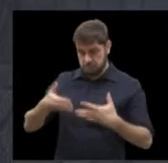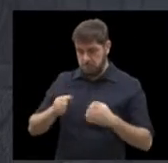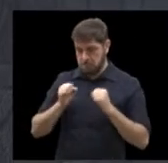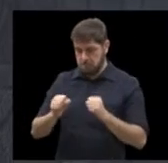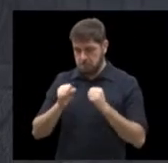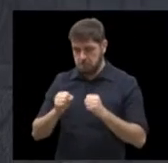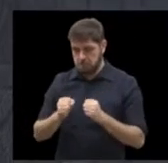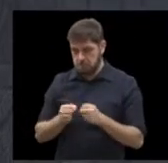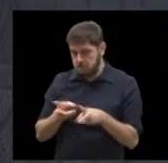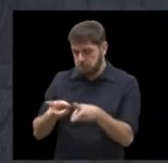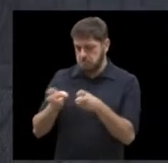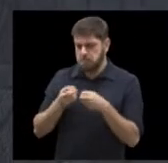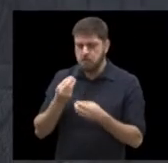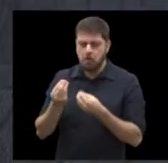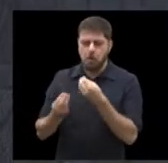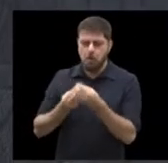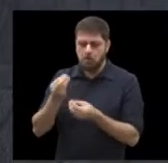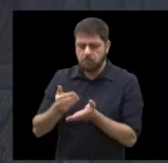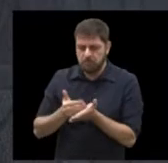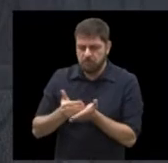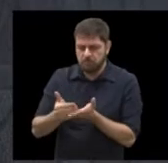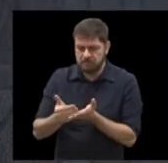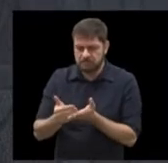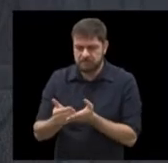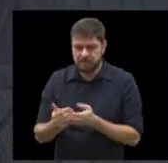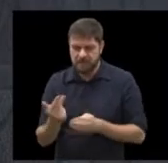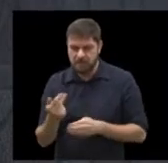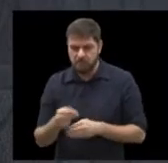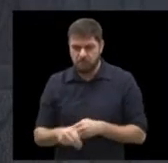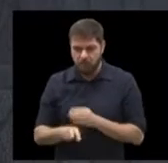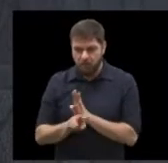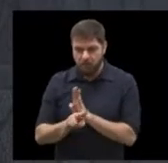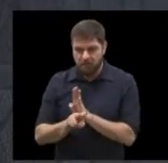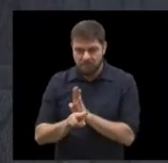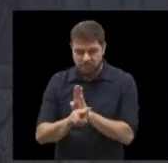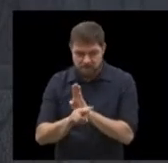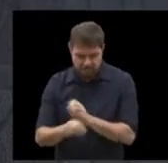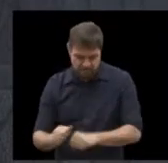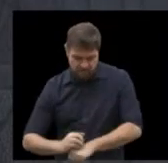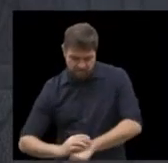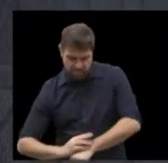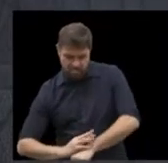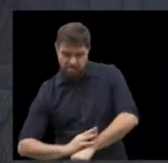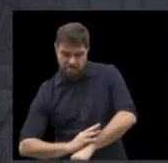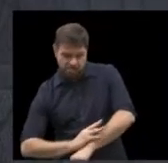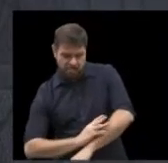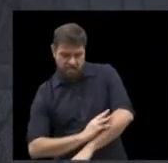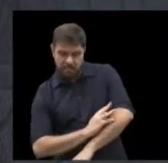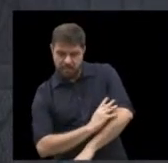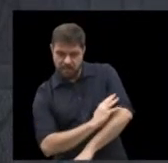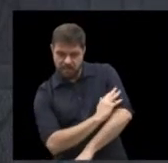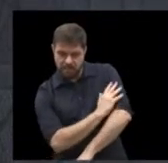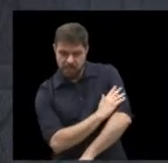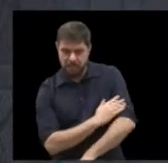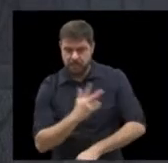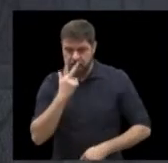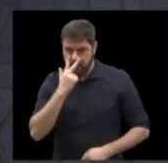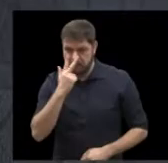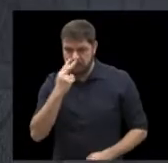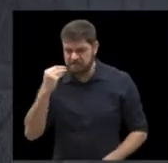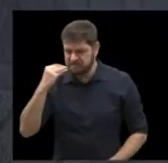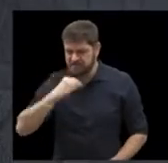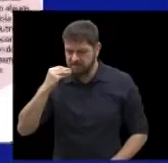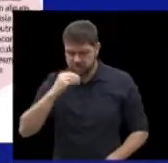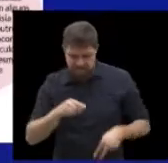podem começar às vezes com um simples formigamento, uma sensação de fraqueza em extremidade, principalmente em